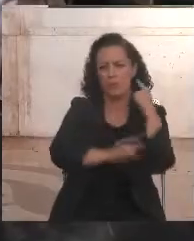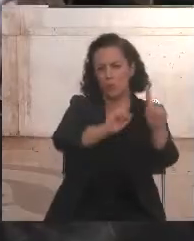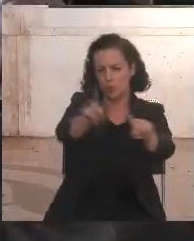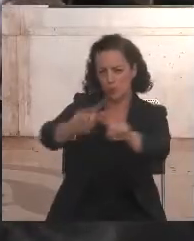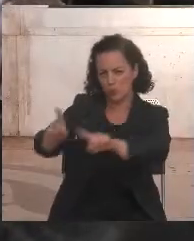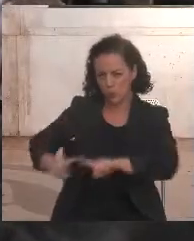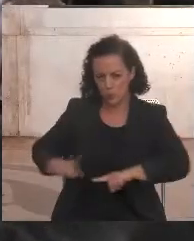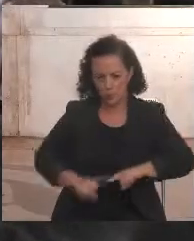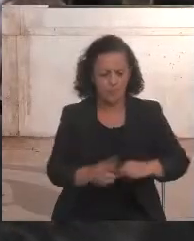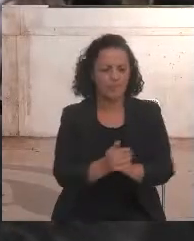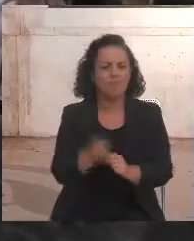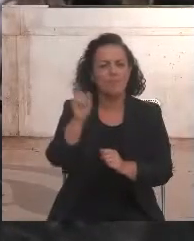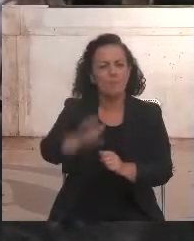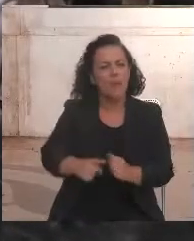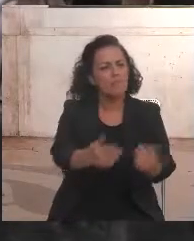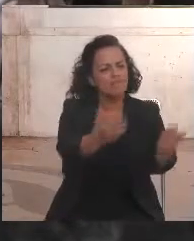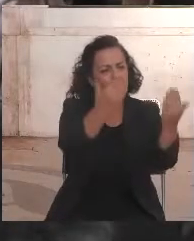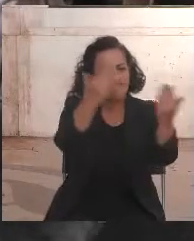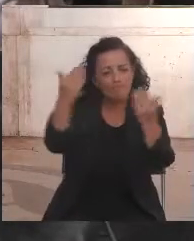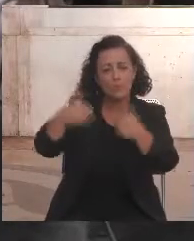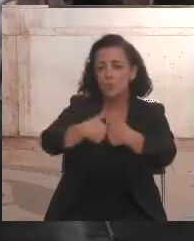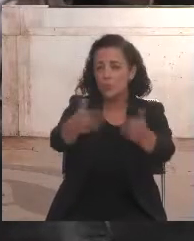esta saudação à totalidade dos